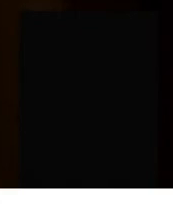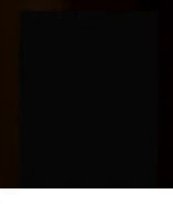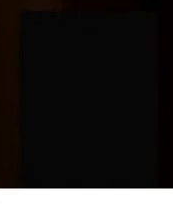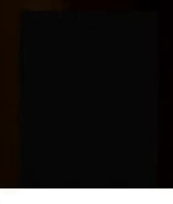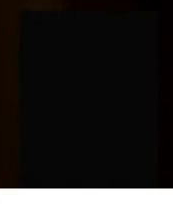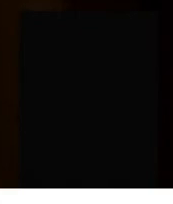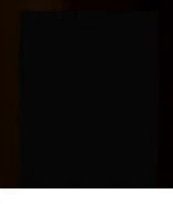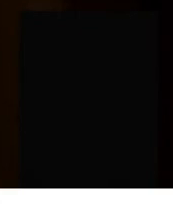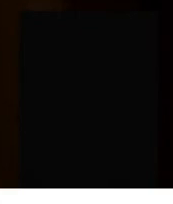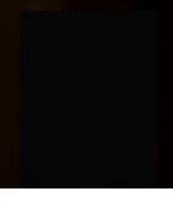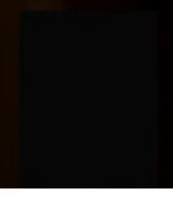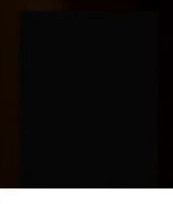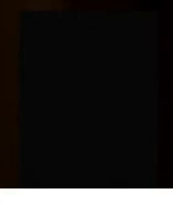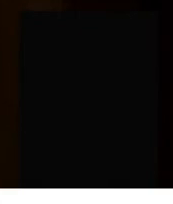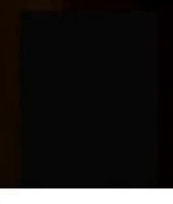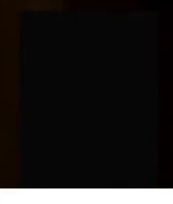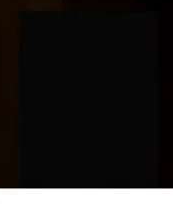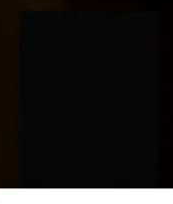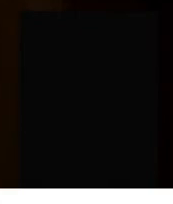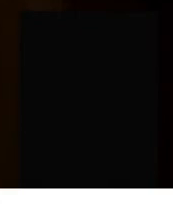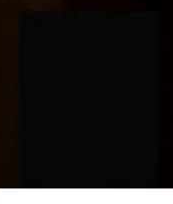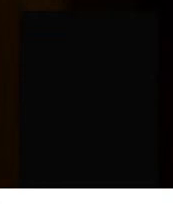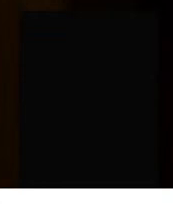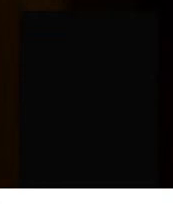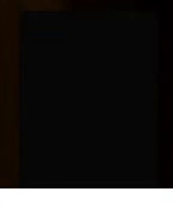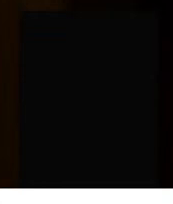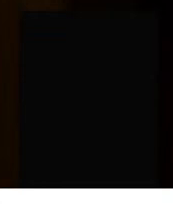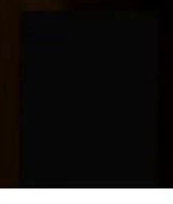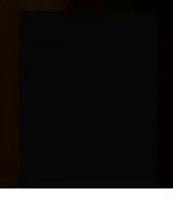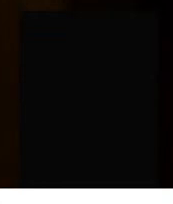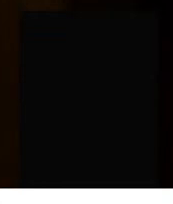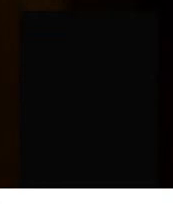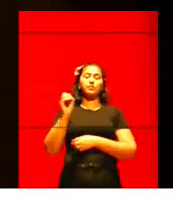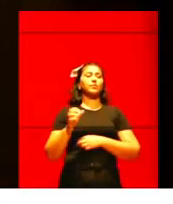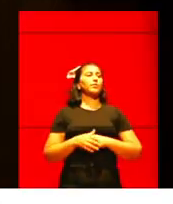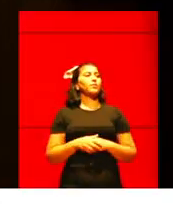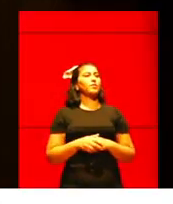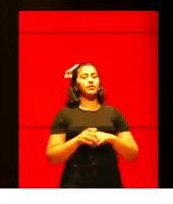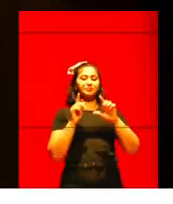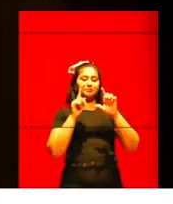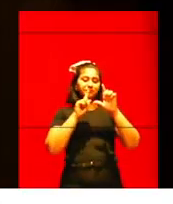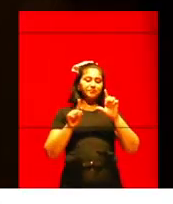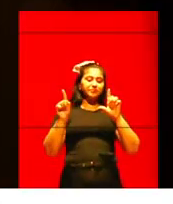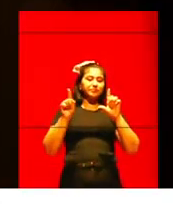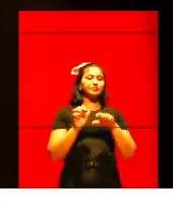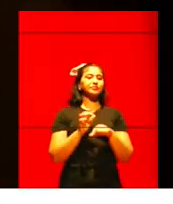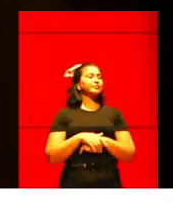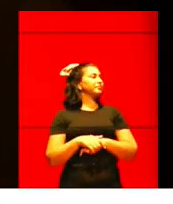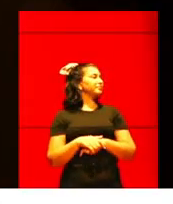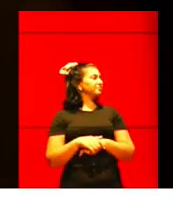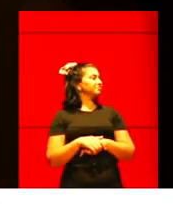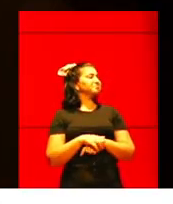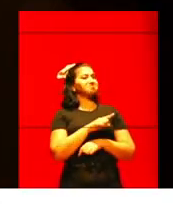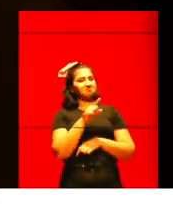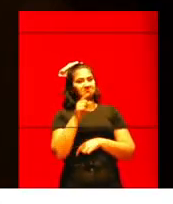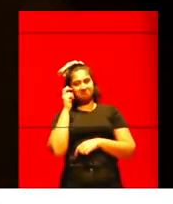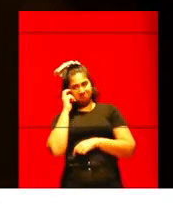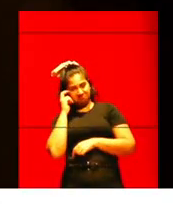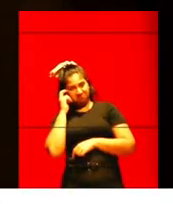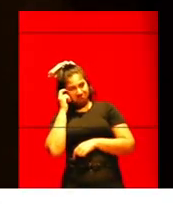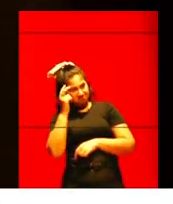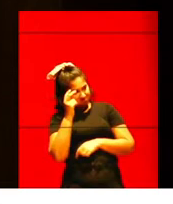fica pentano. Beleza, passa aí pra gente. Então sabendo, pessoal, aqui